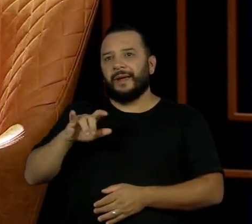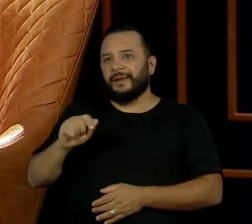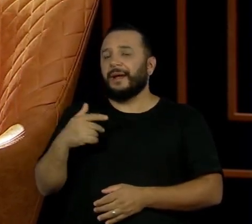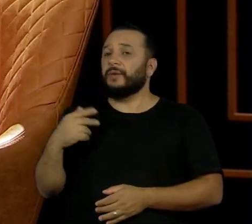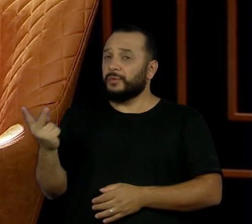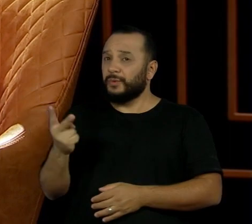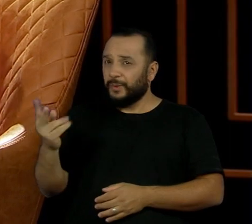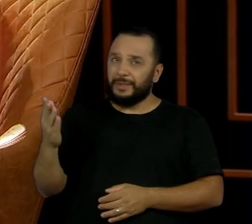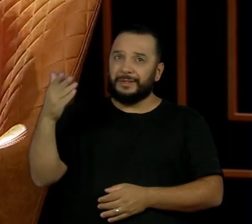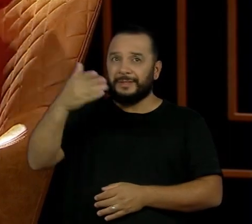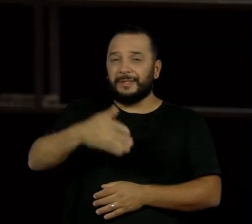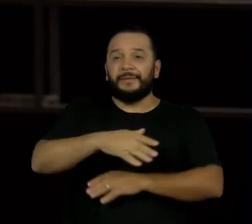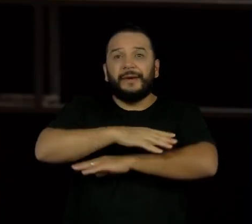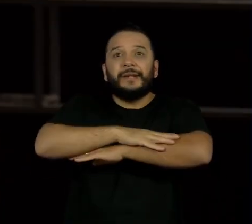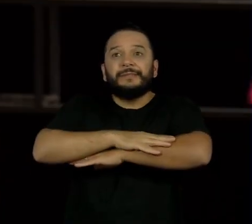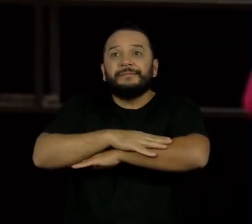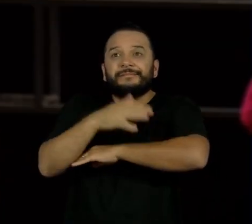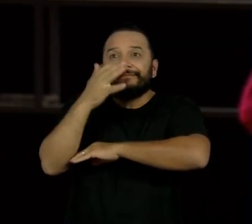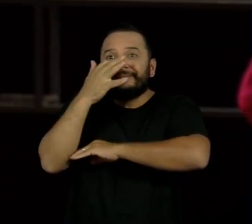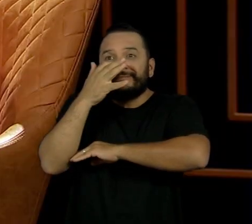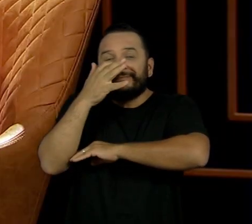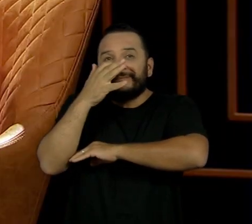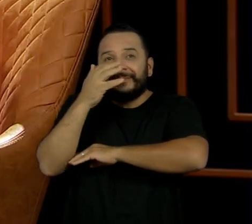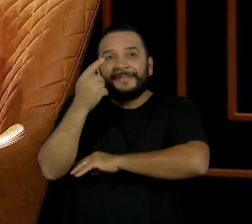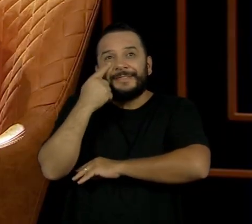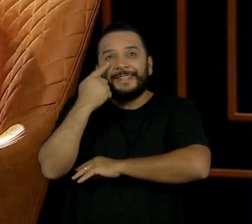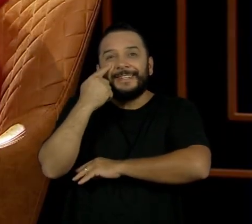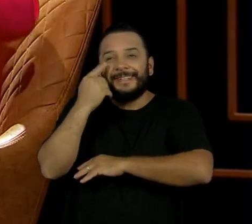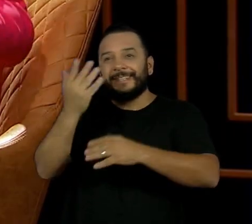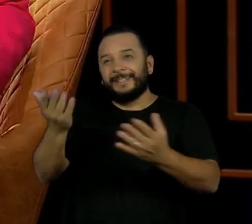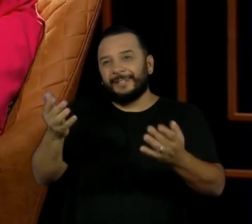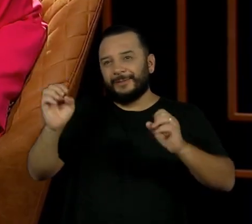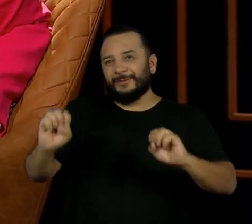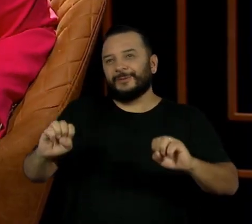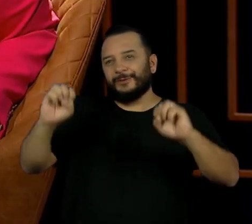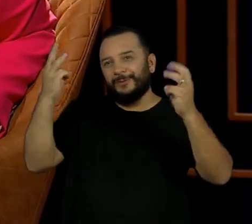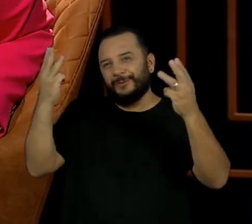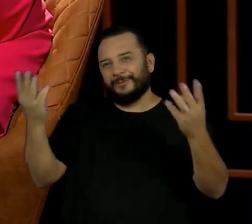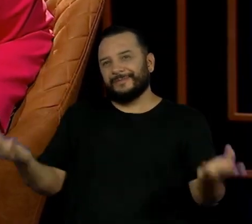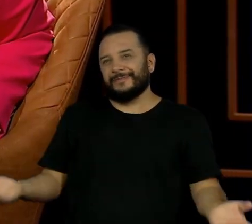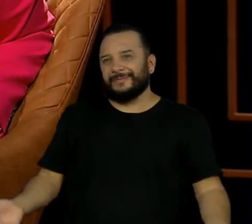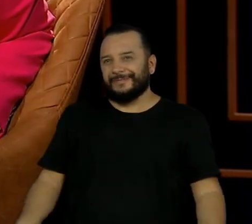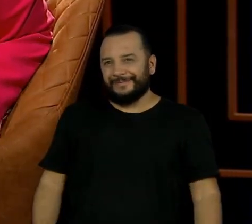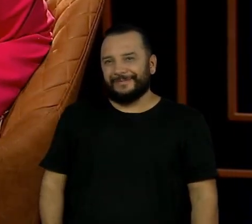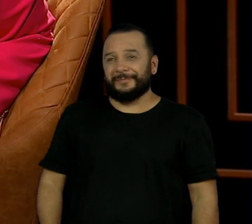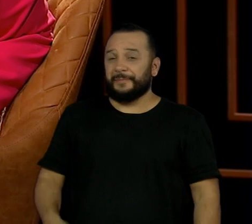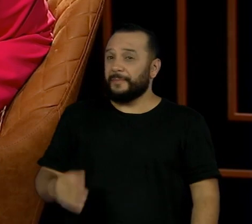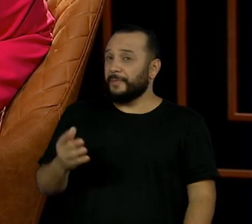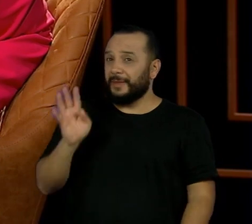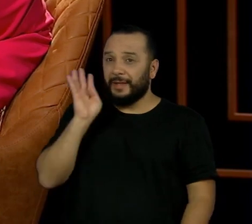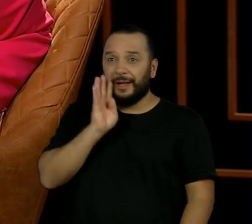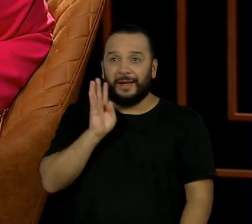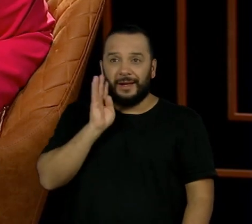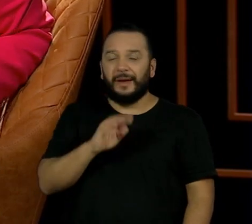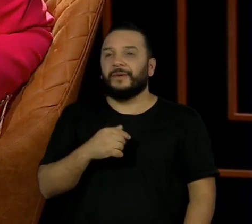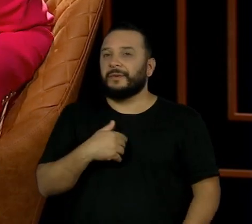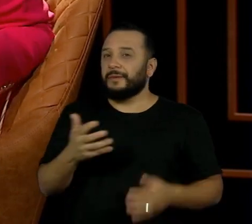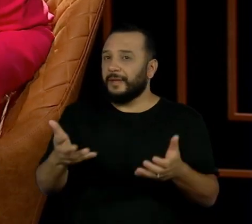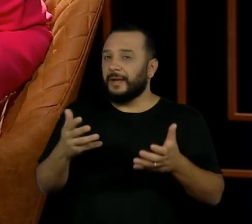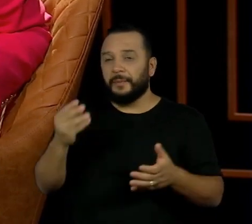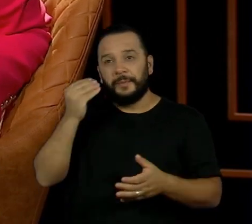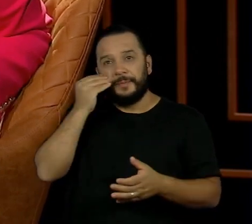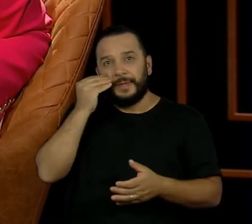assim. Tipo, encostadinhos já no palco, assim. Então, assim, muita coisa bacana. Eu quero deixar um beijo para